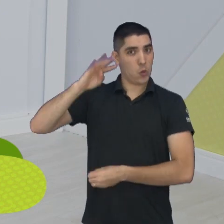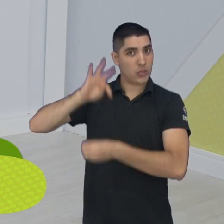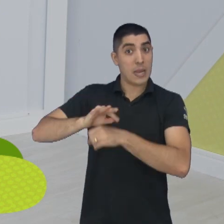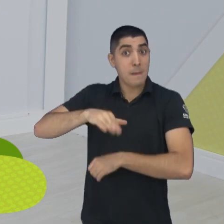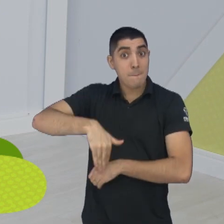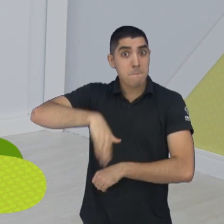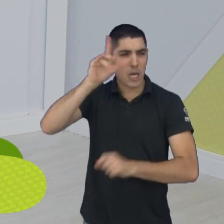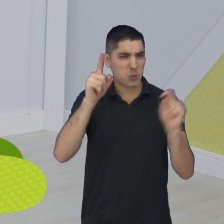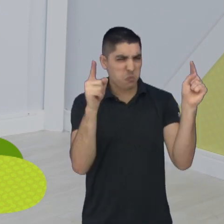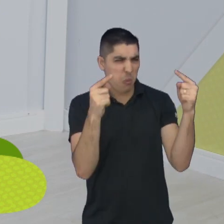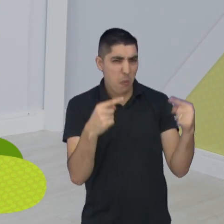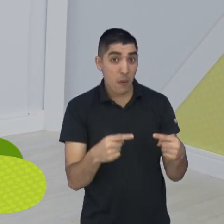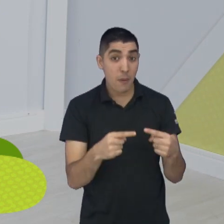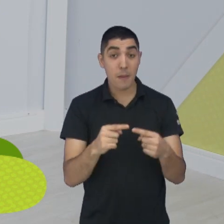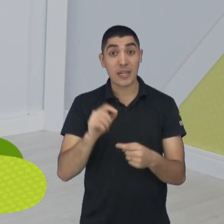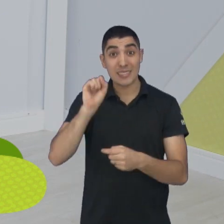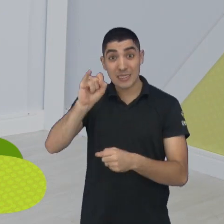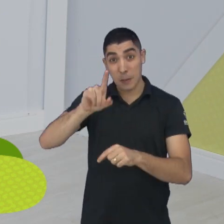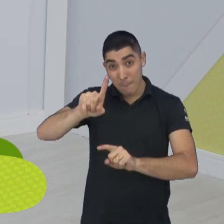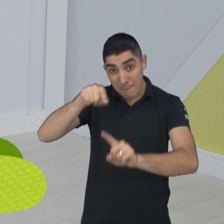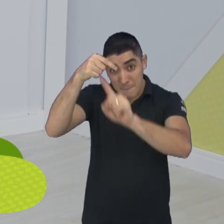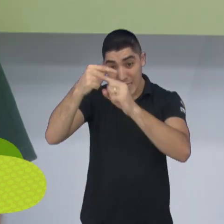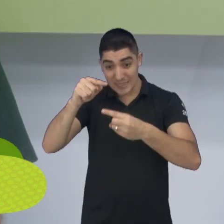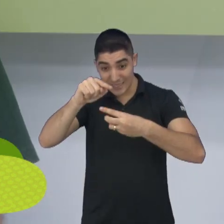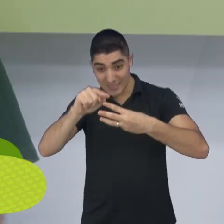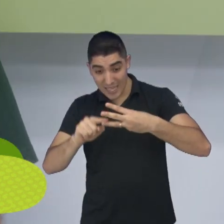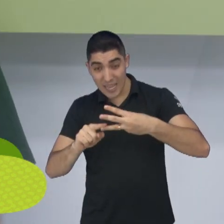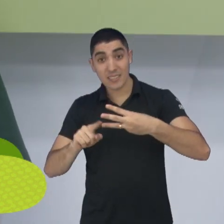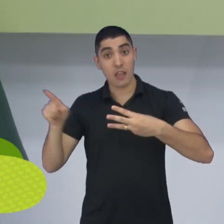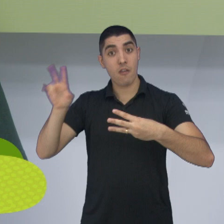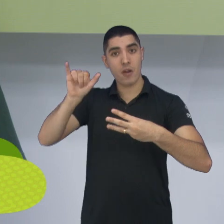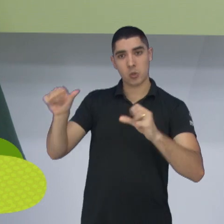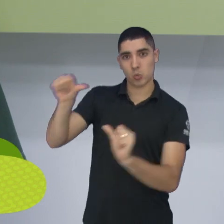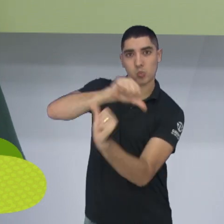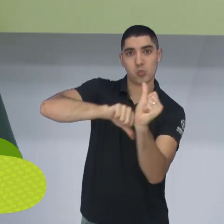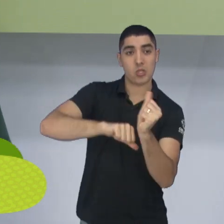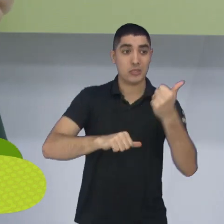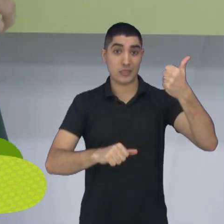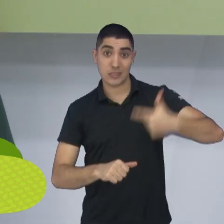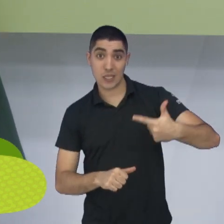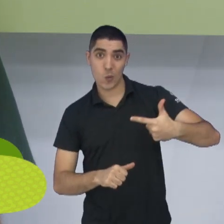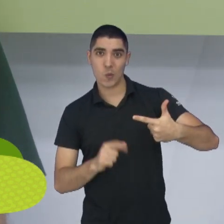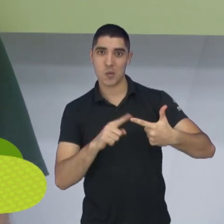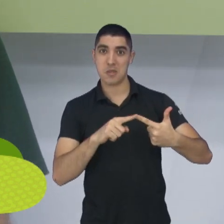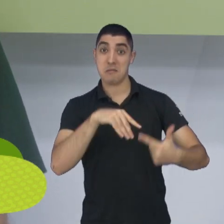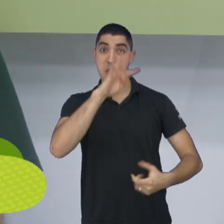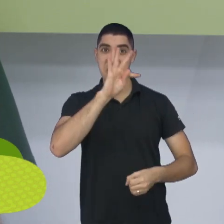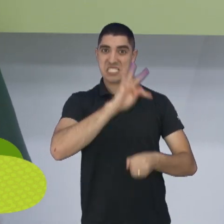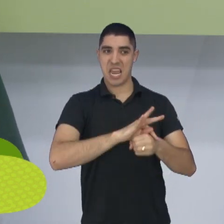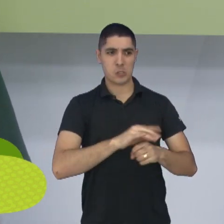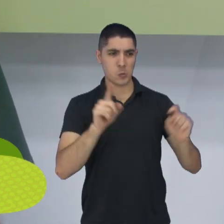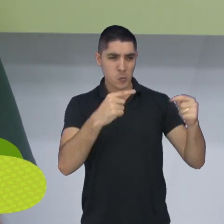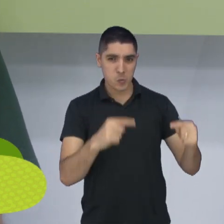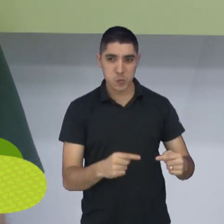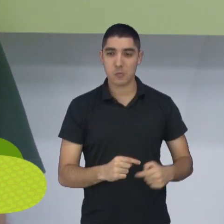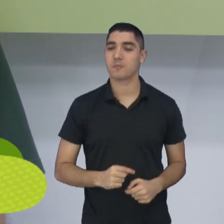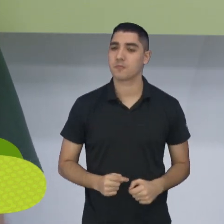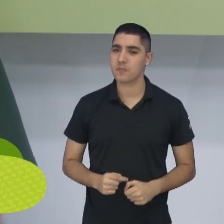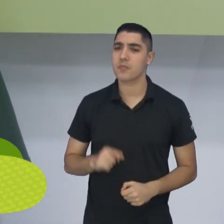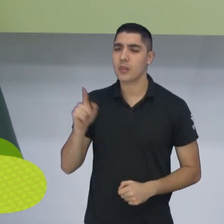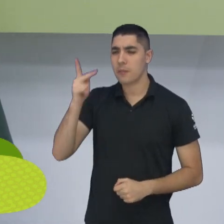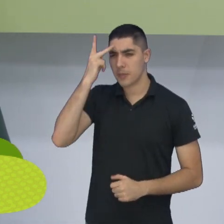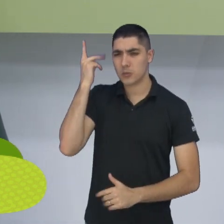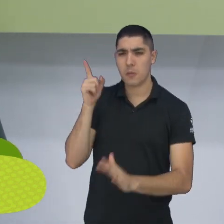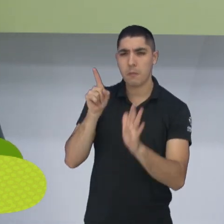mais três jogos, ele será o segundo maior da história. E alguém fez a conta lá na hora da pergunta, parece que na última rodada